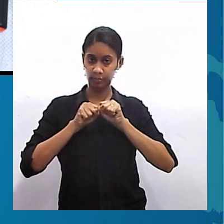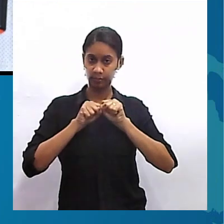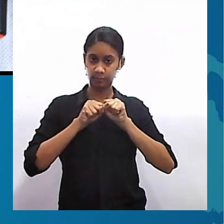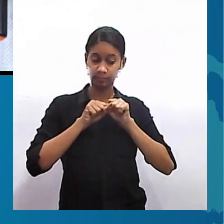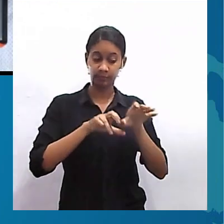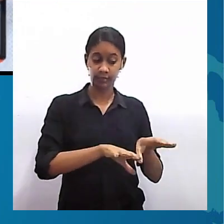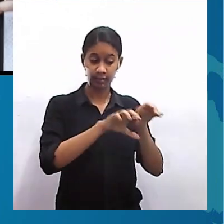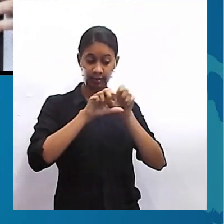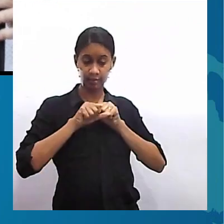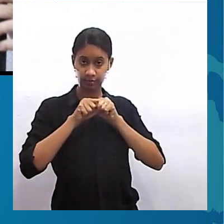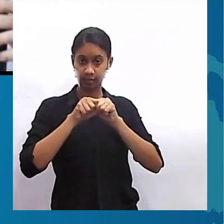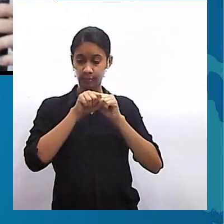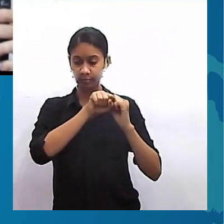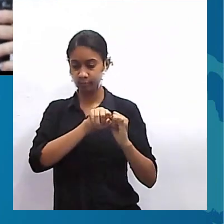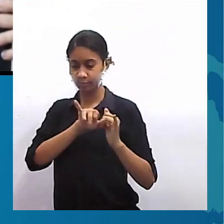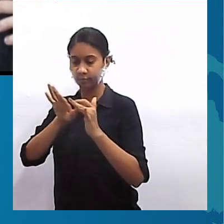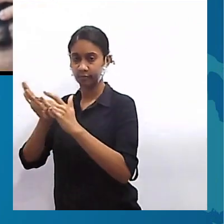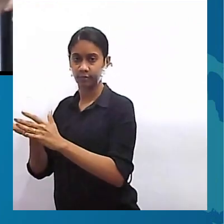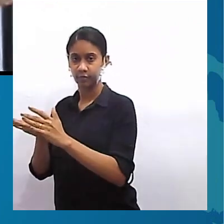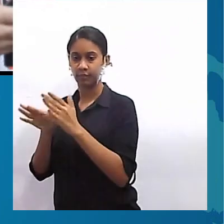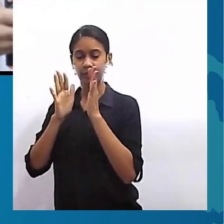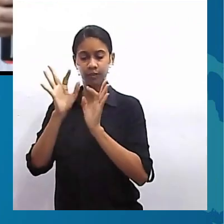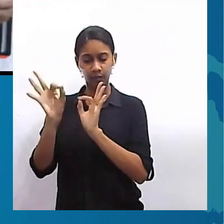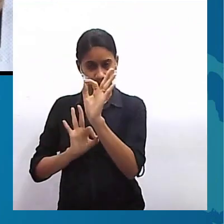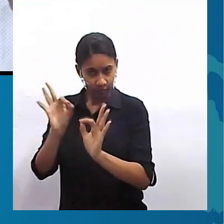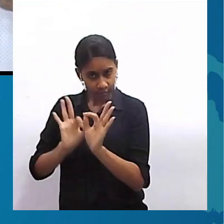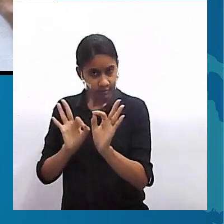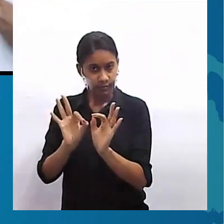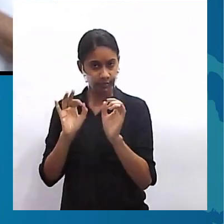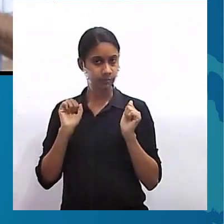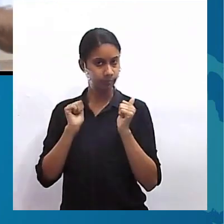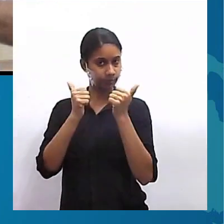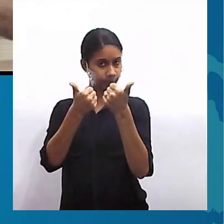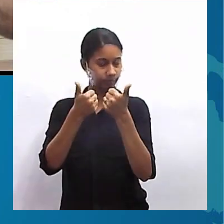entregar fracionado aos clientes finais. Correto?